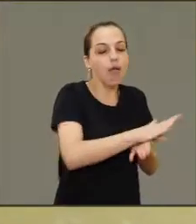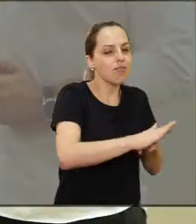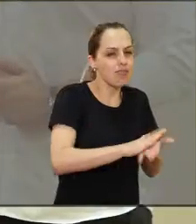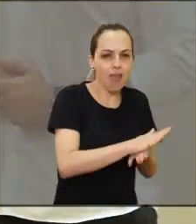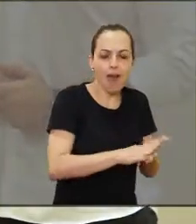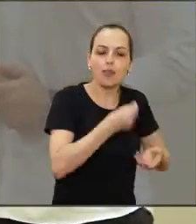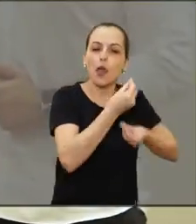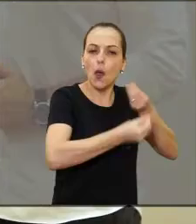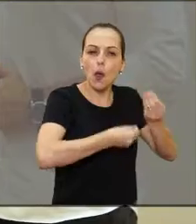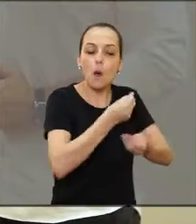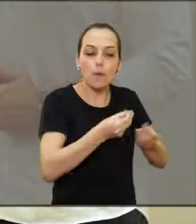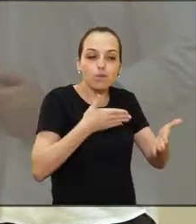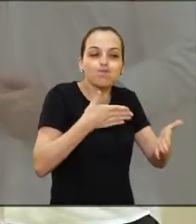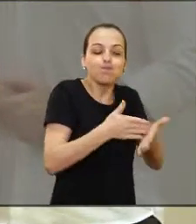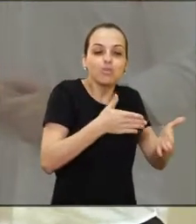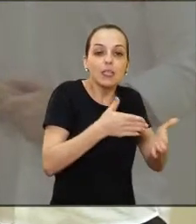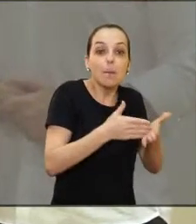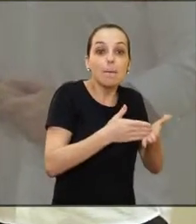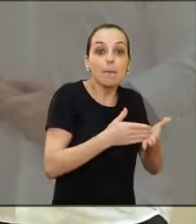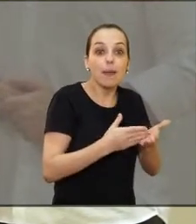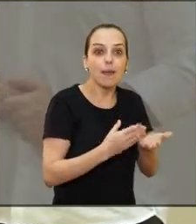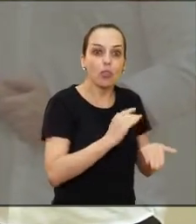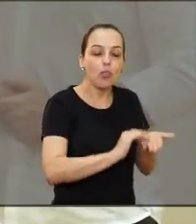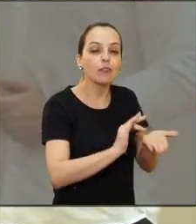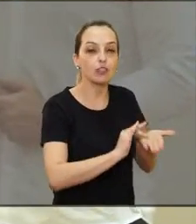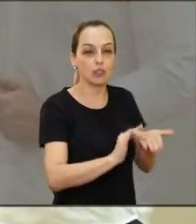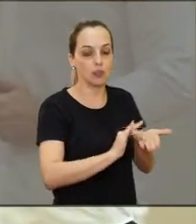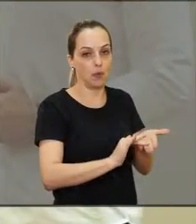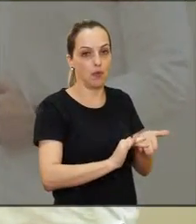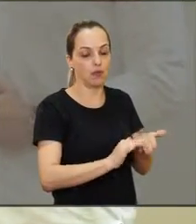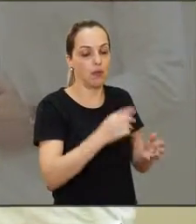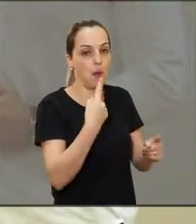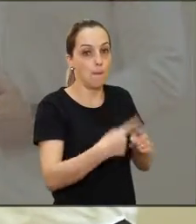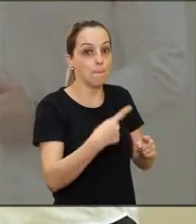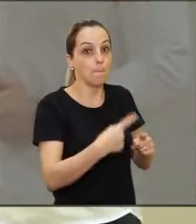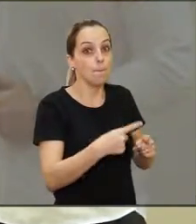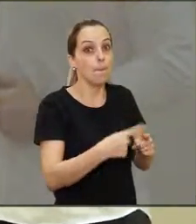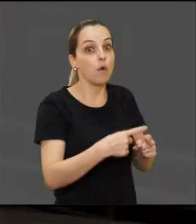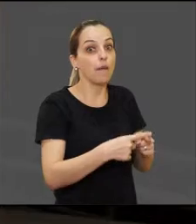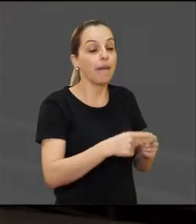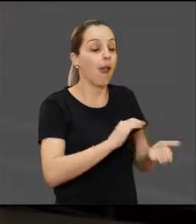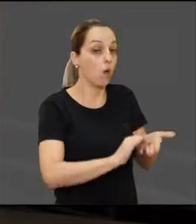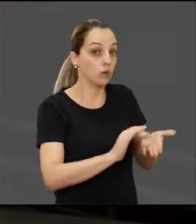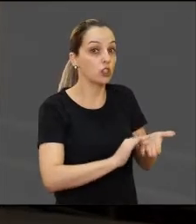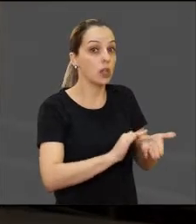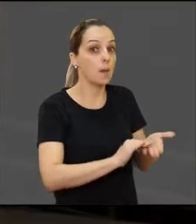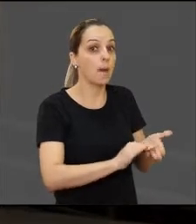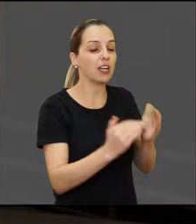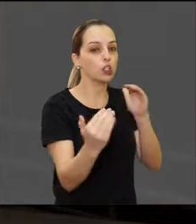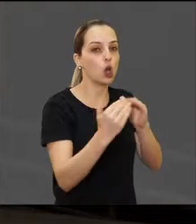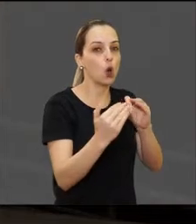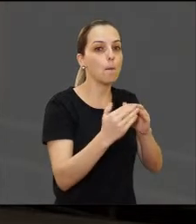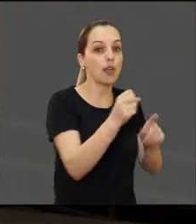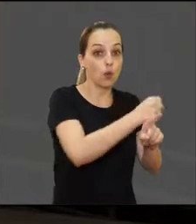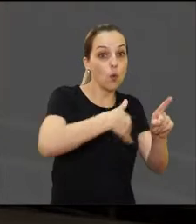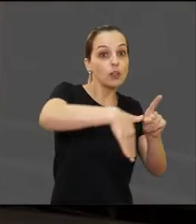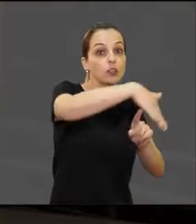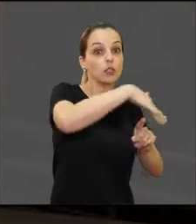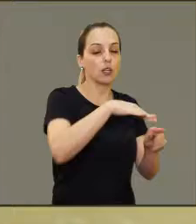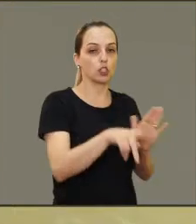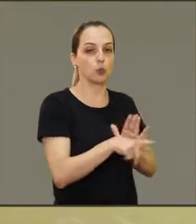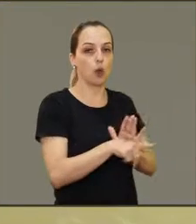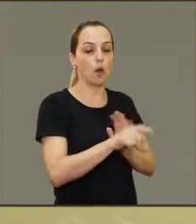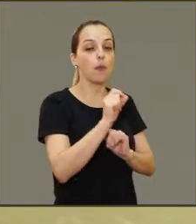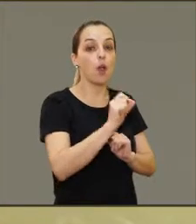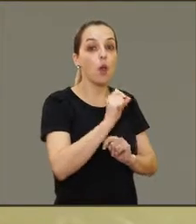escolar? Ou seja, como que eu limito o gasto? Eu não tenho como limitar o gasto porque ele é dado de acordo com a necessidade da sociedade.